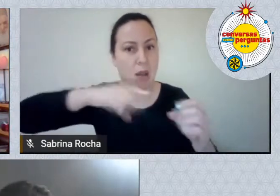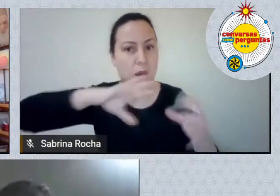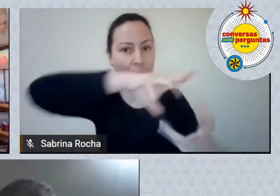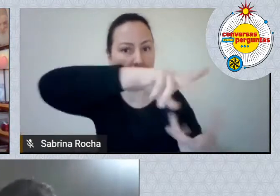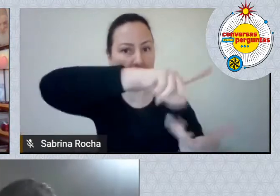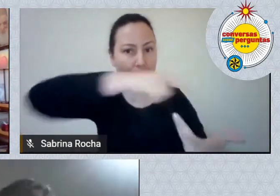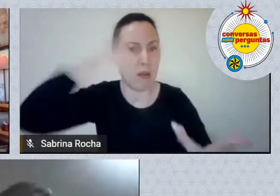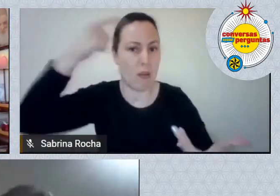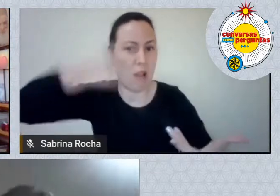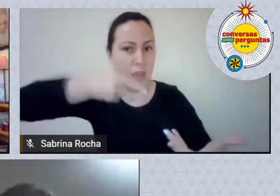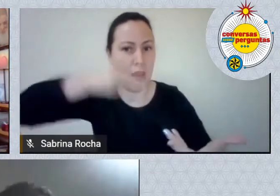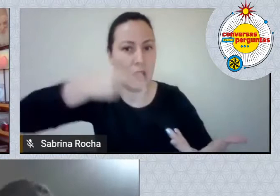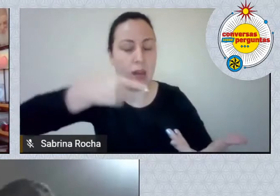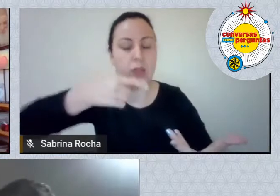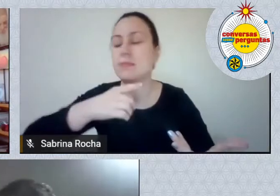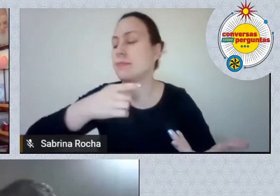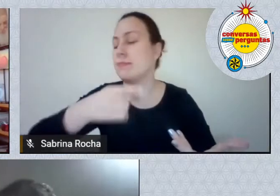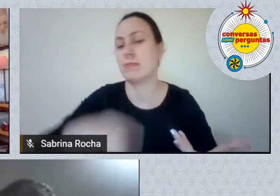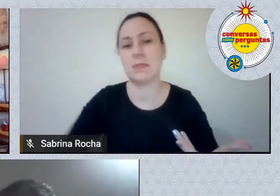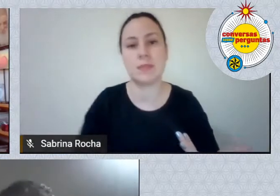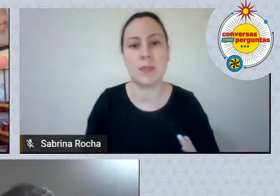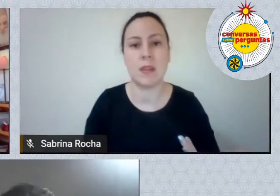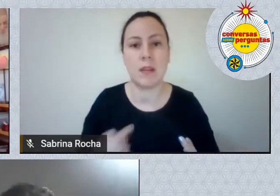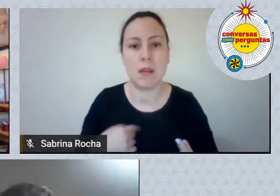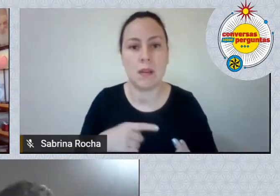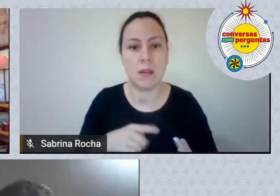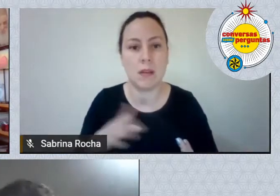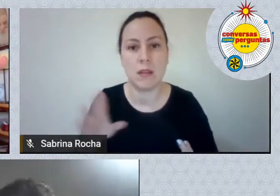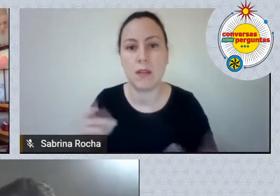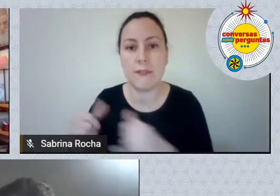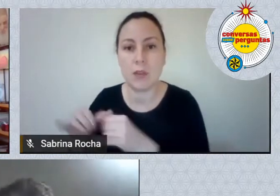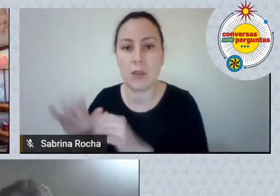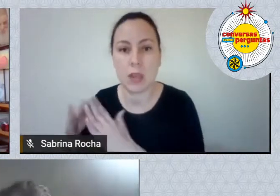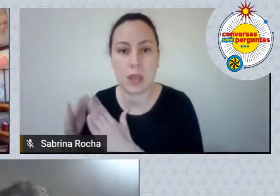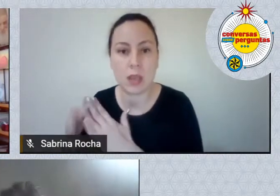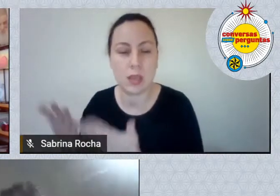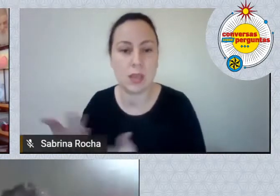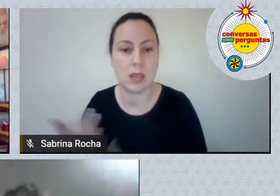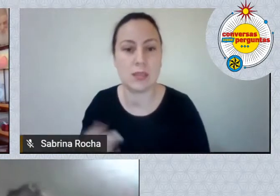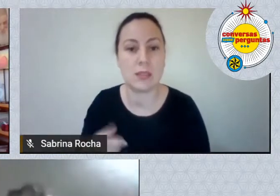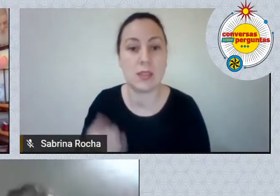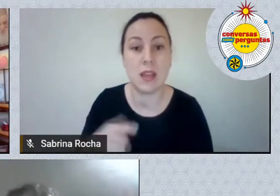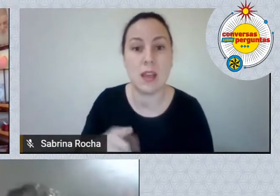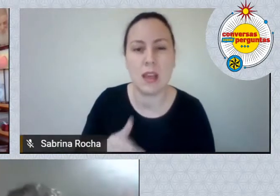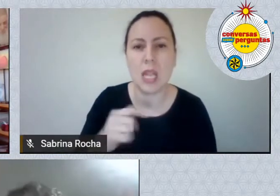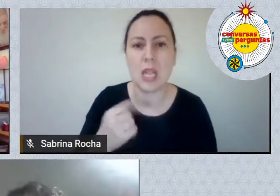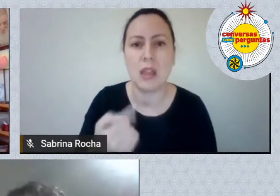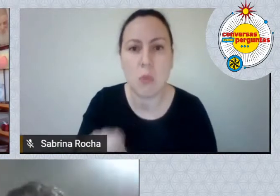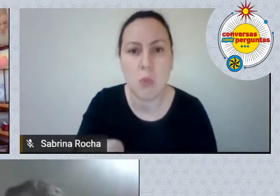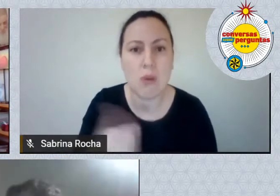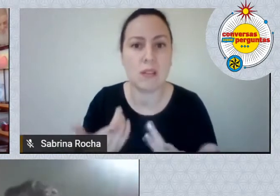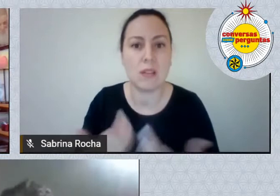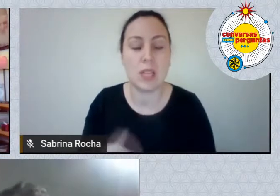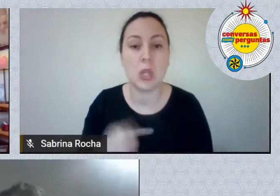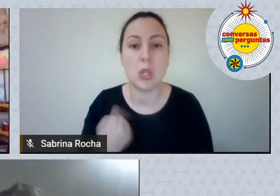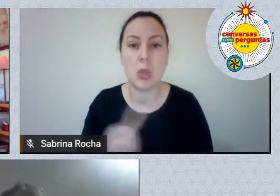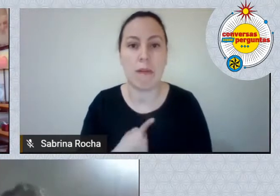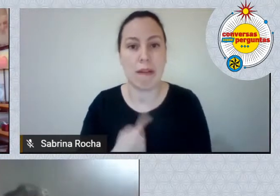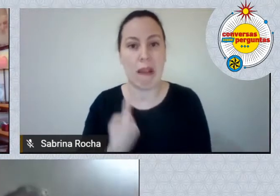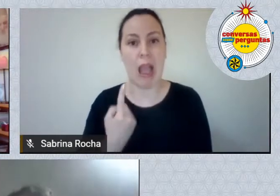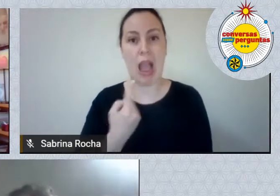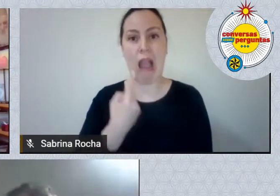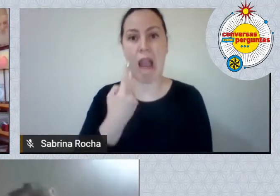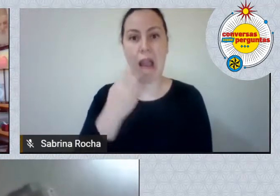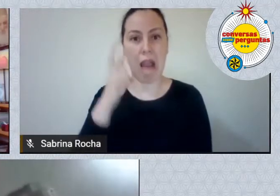outro ficou em casa, o outro. A gente não é esse gigante narcísico que